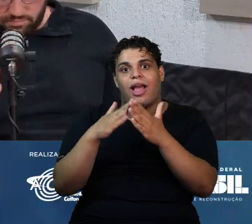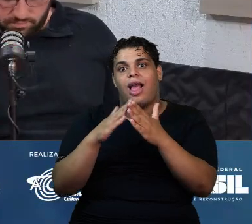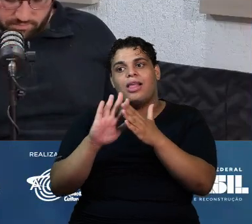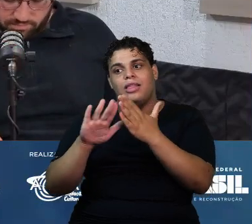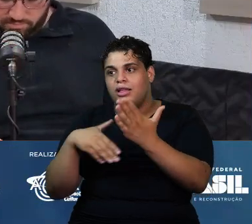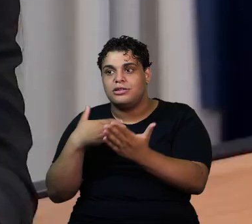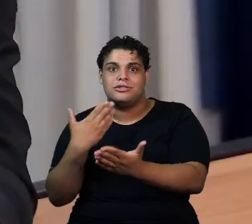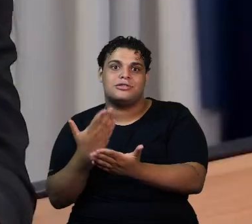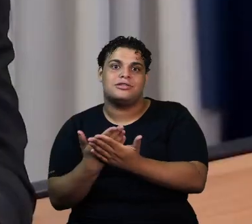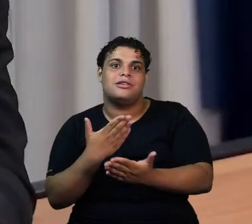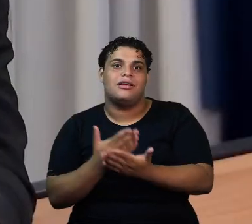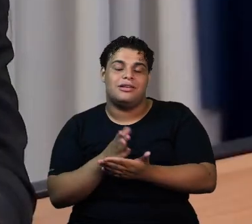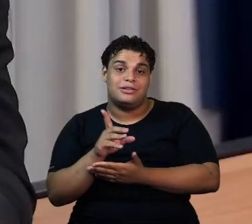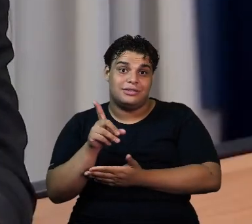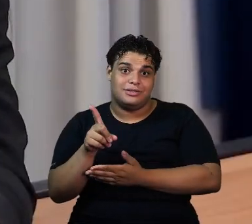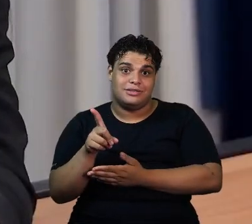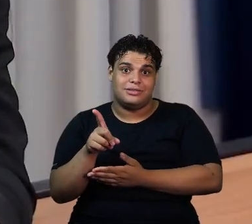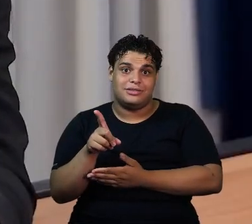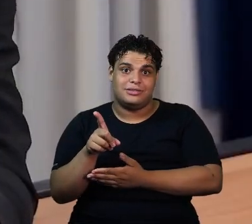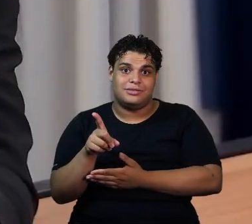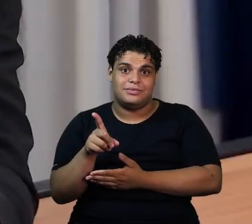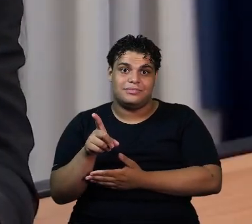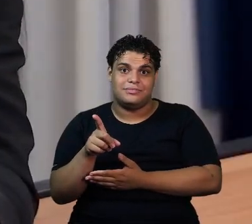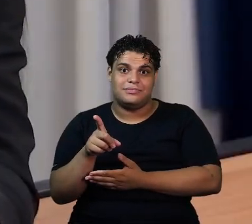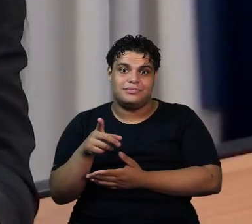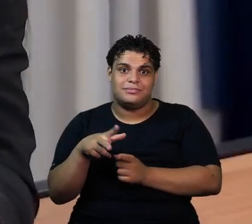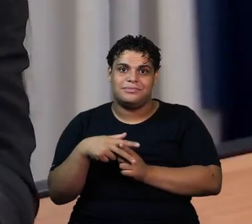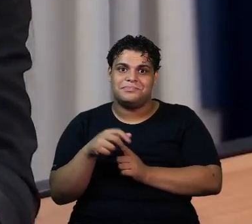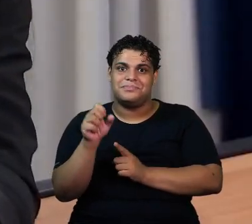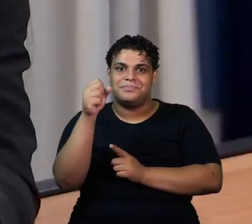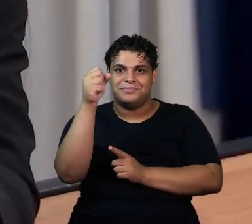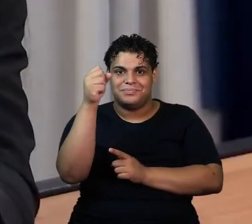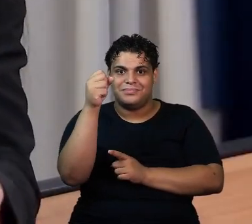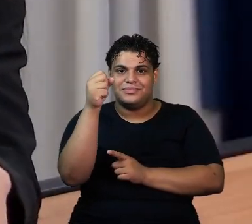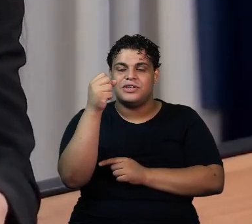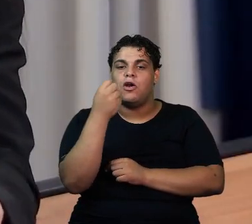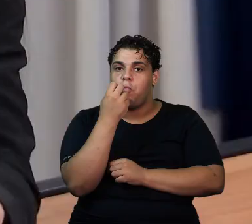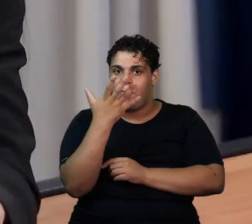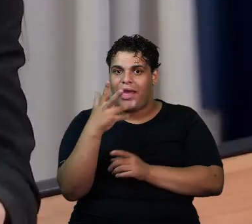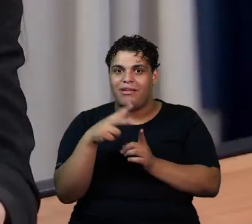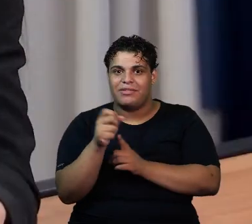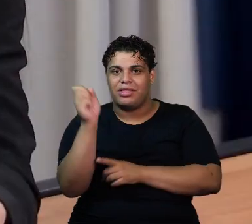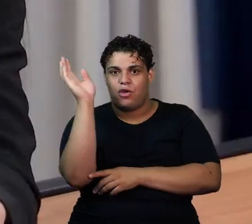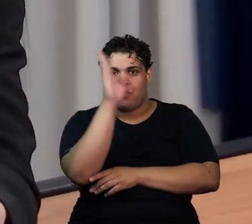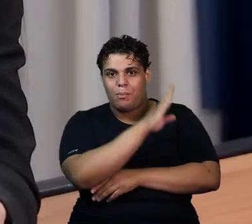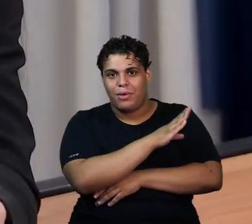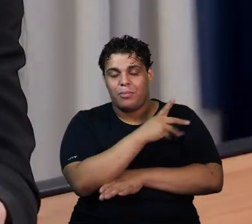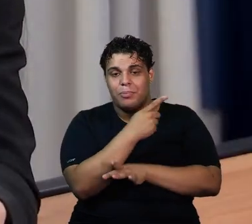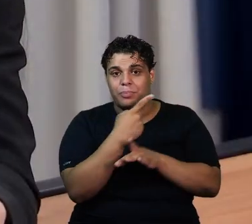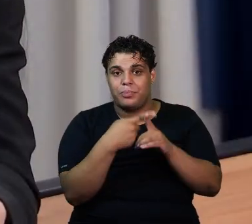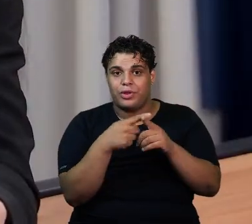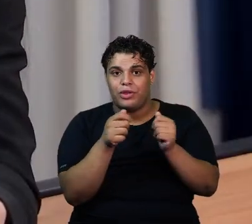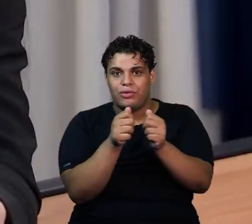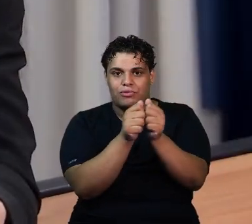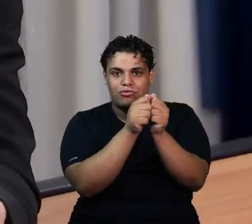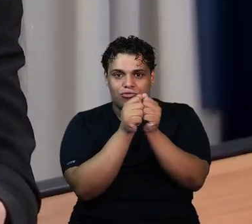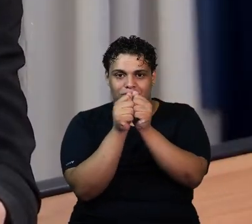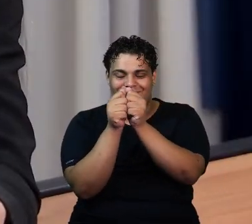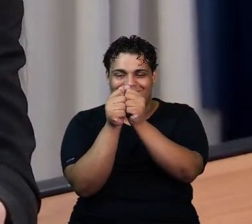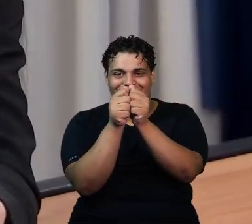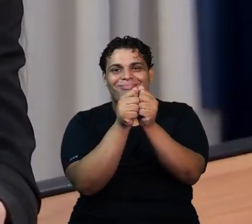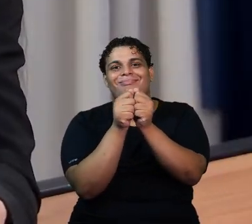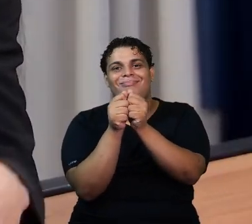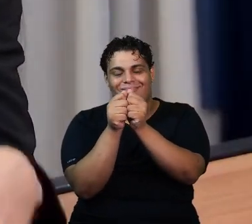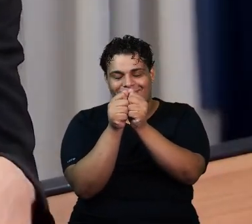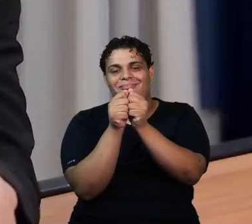e ele vai vencer o mal, o bem vai vencer o mal, porque juntos eles são unidos, eles são